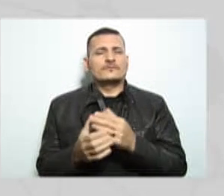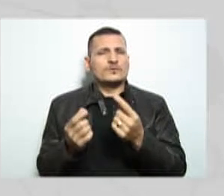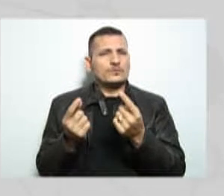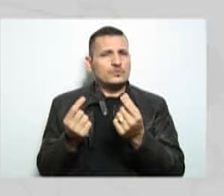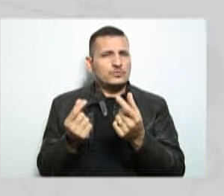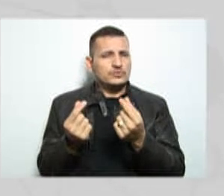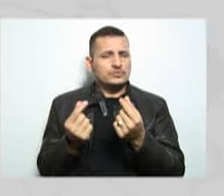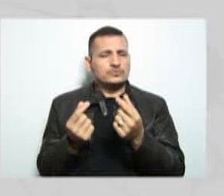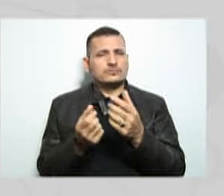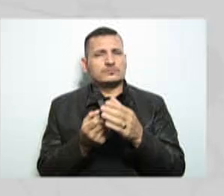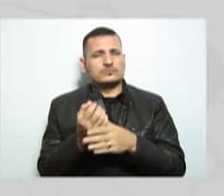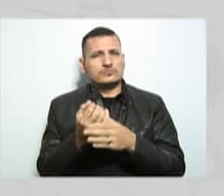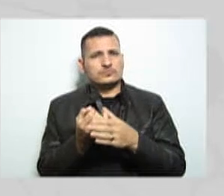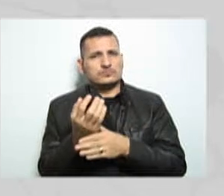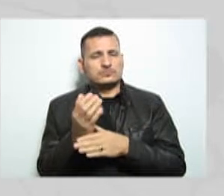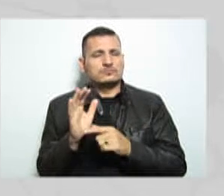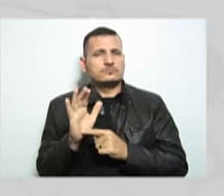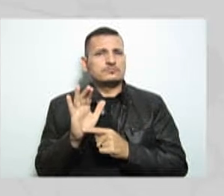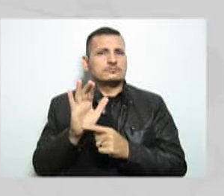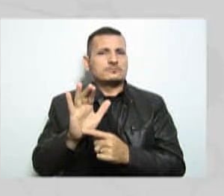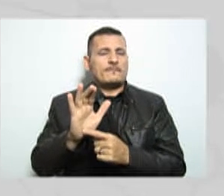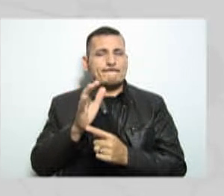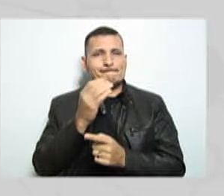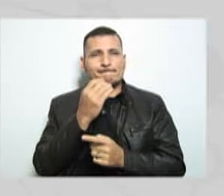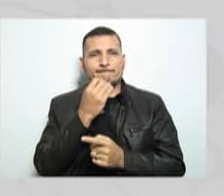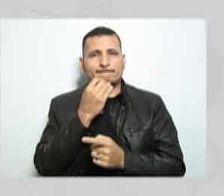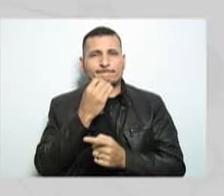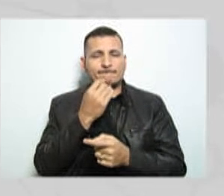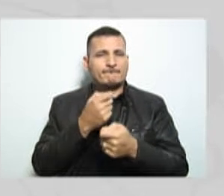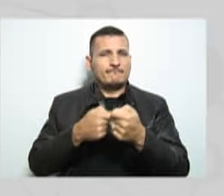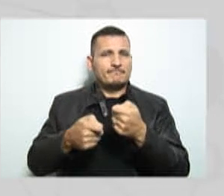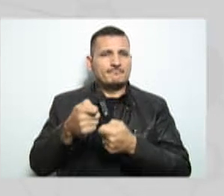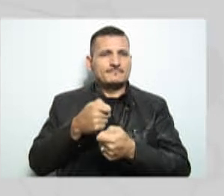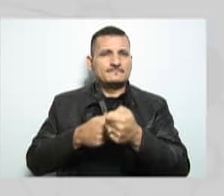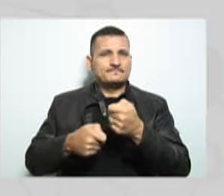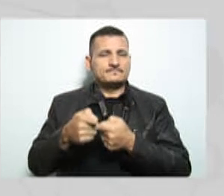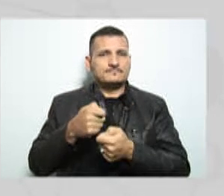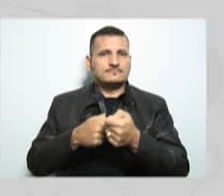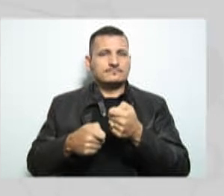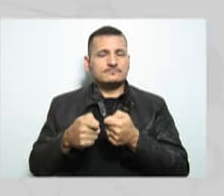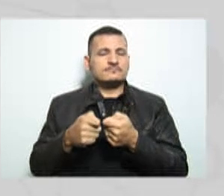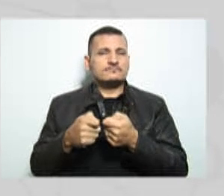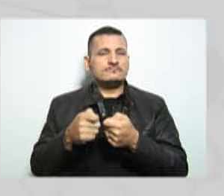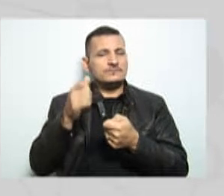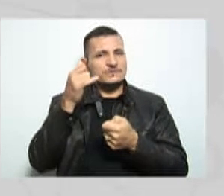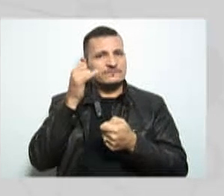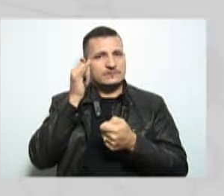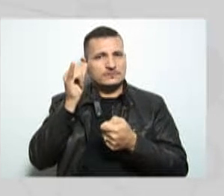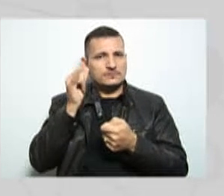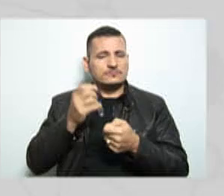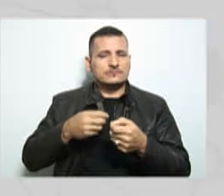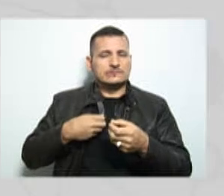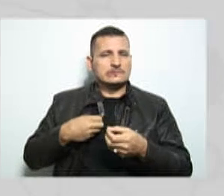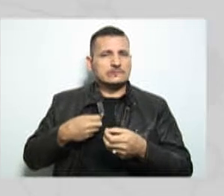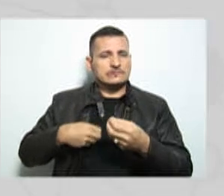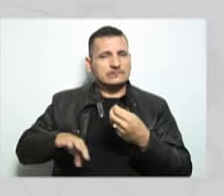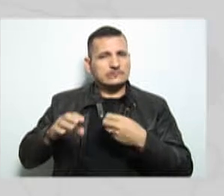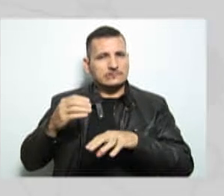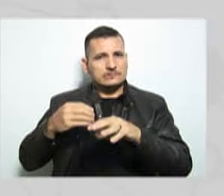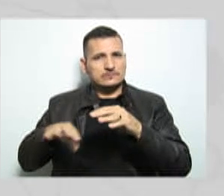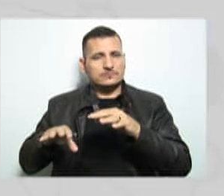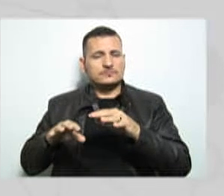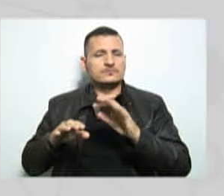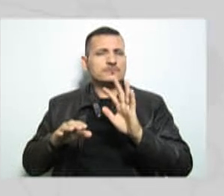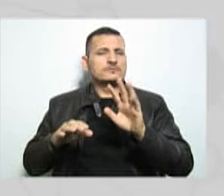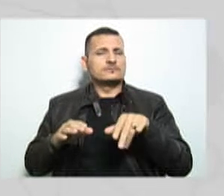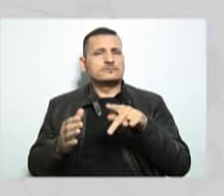produção apresentado em uma oportunidade de administração de alimentar desperdícios e demais itens que não agregam valor ao produto. É